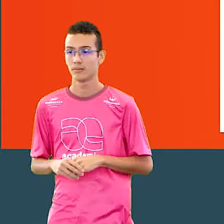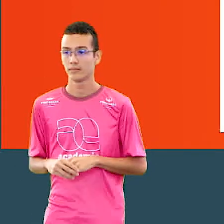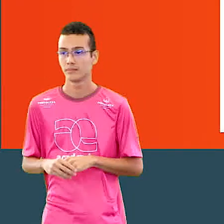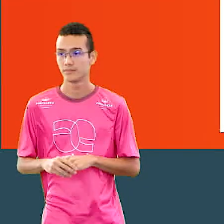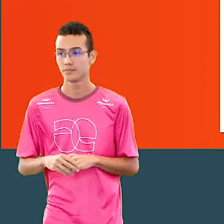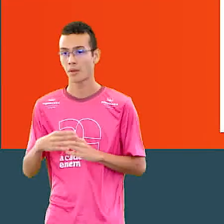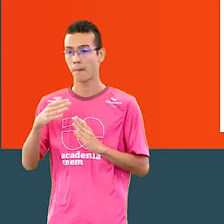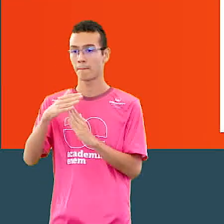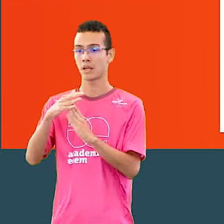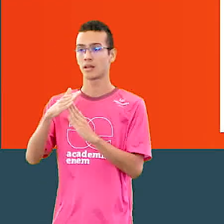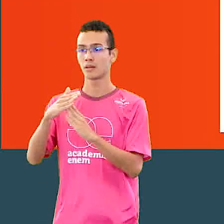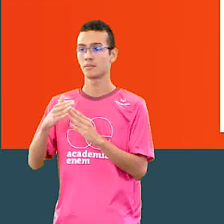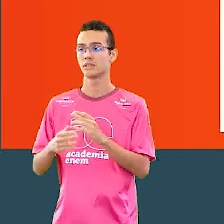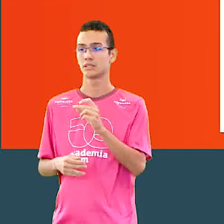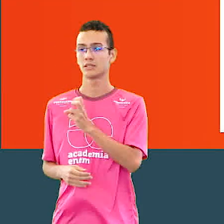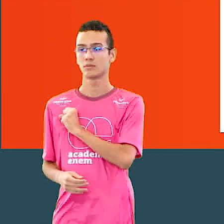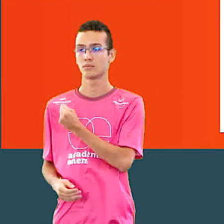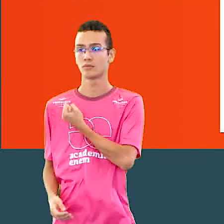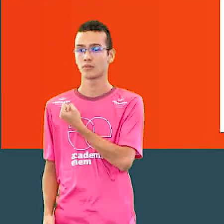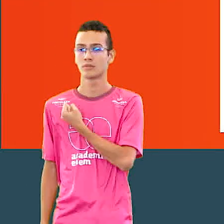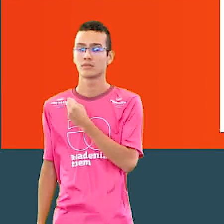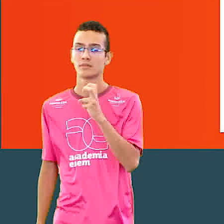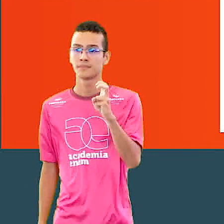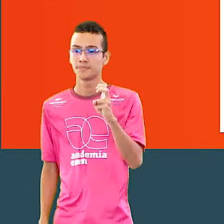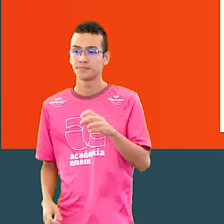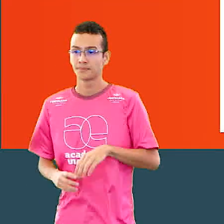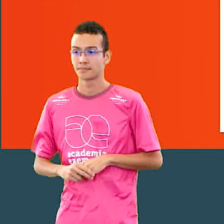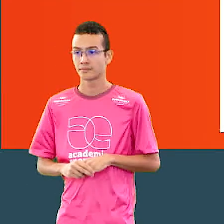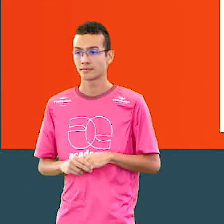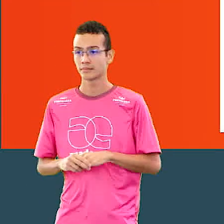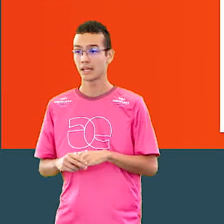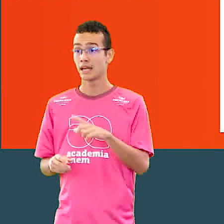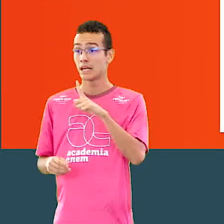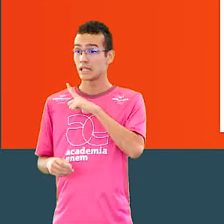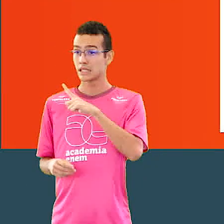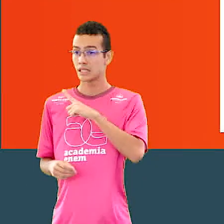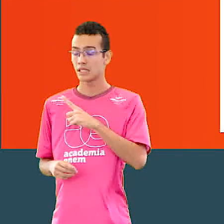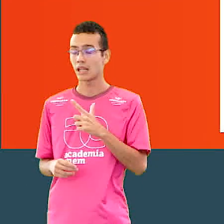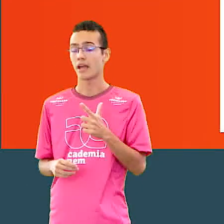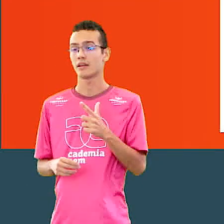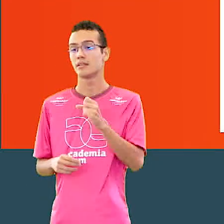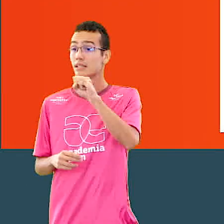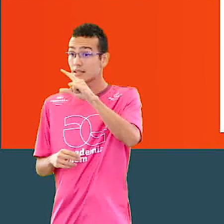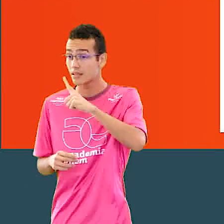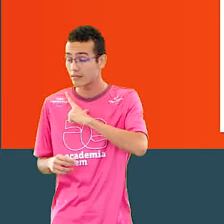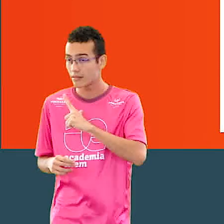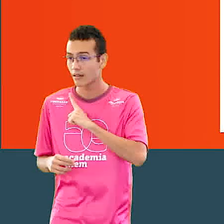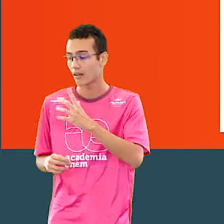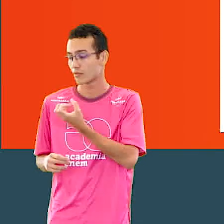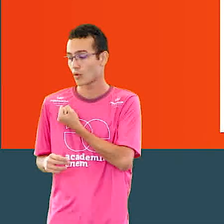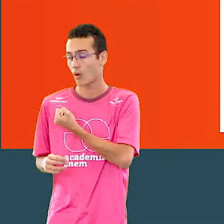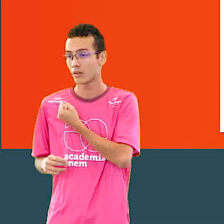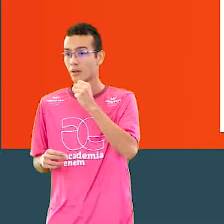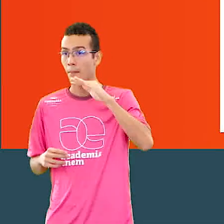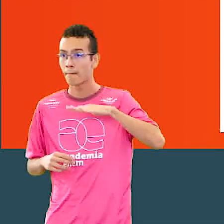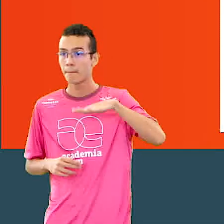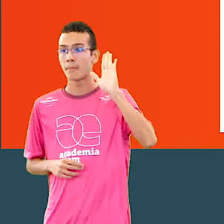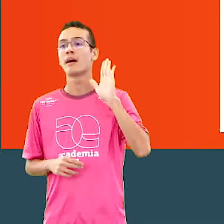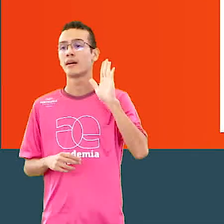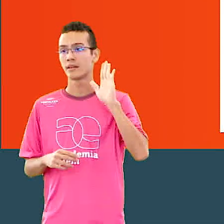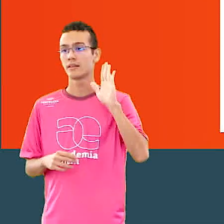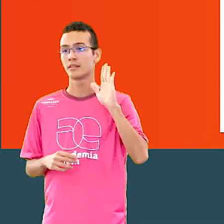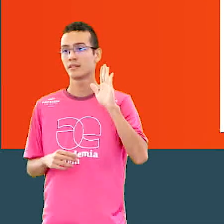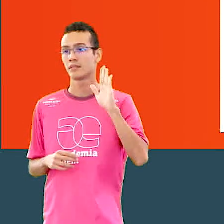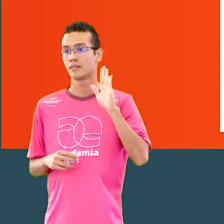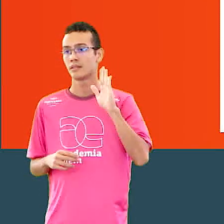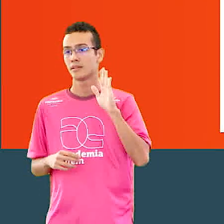5. Então, assim, quanto maior o conceito do curso daquela faculdade, menor é a